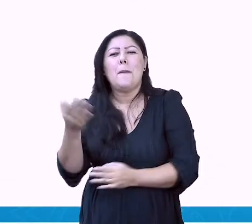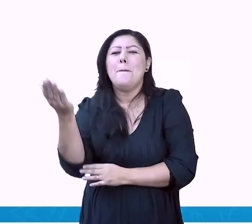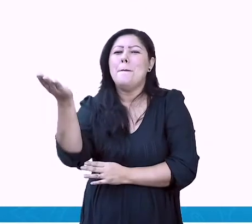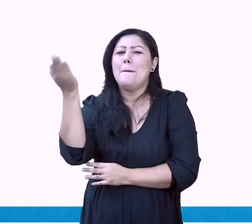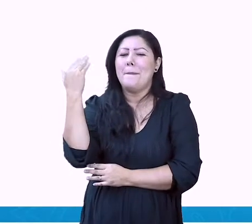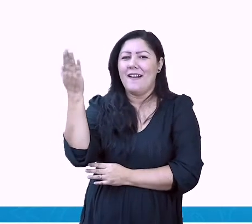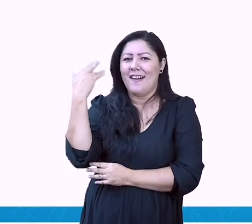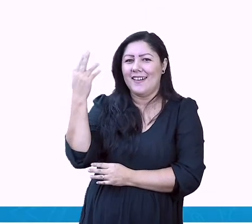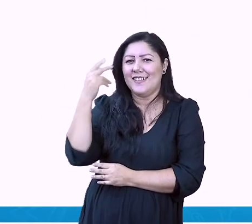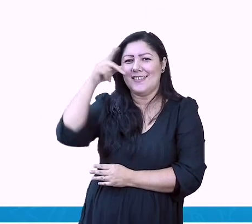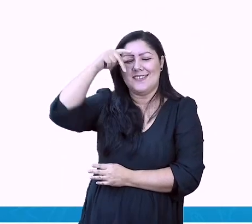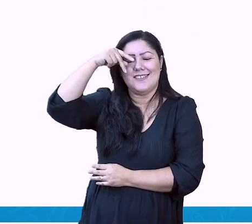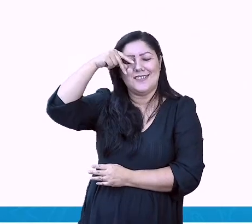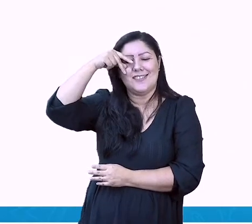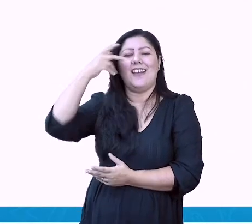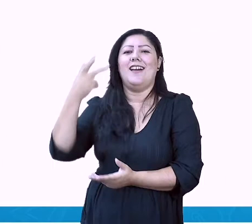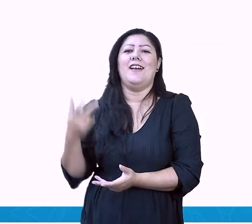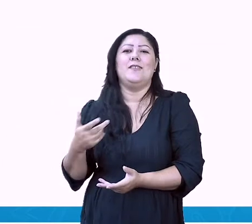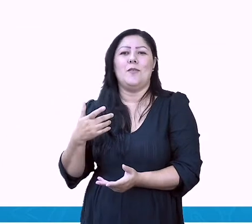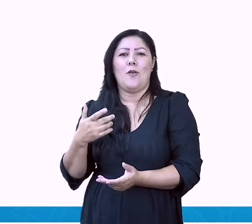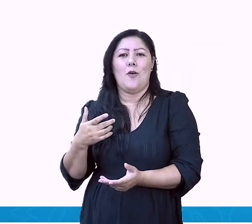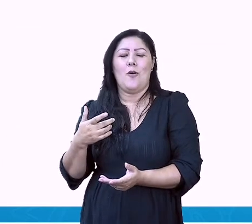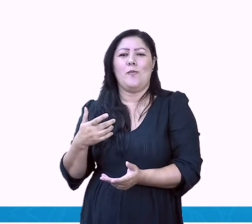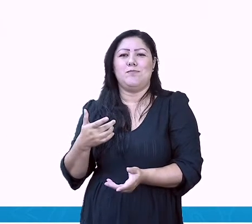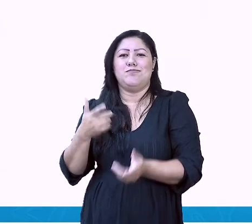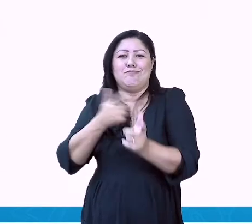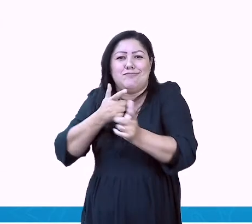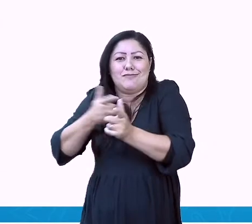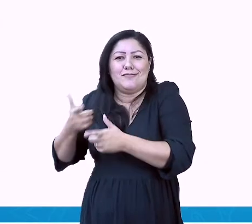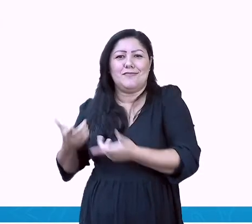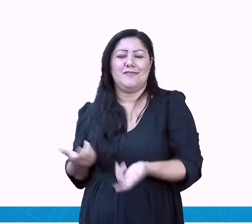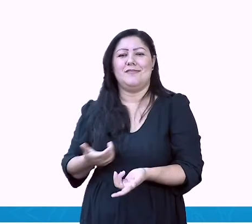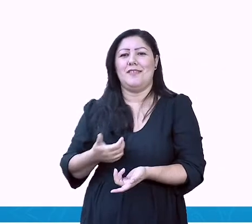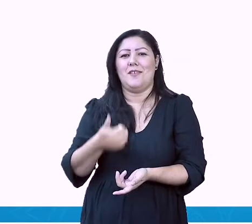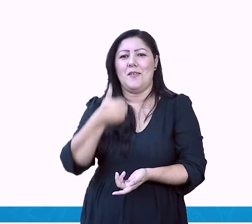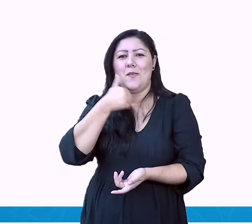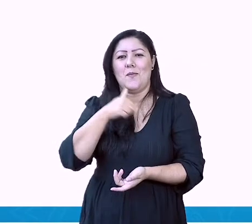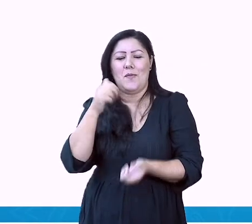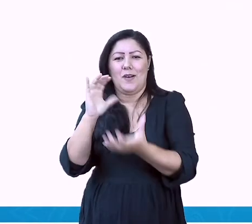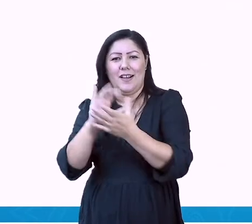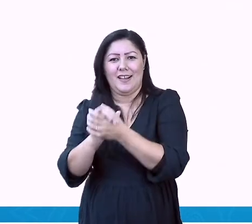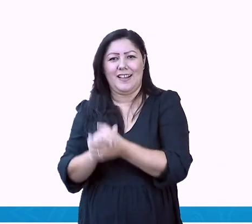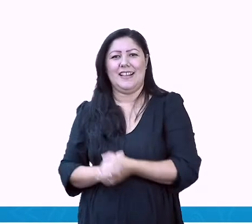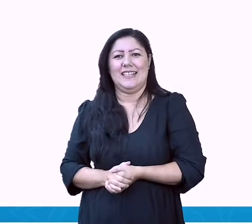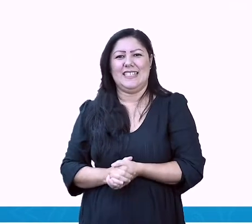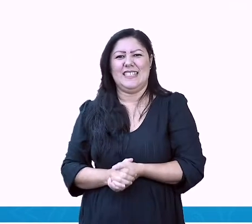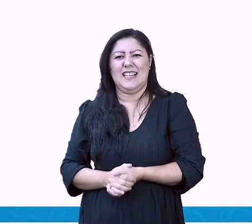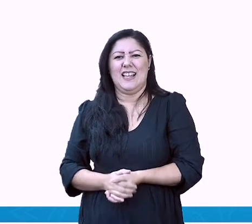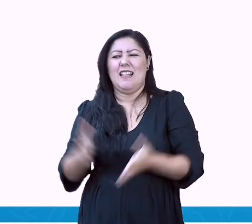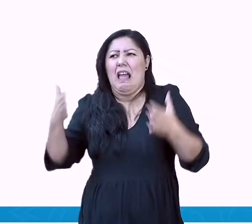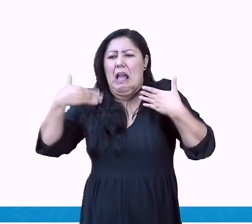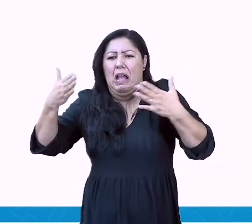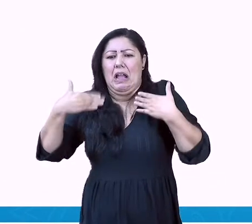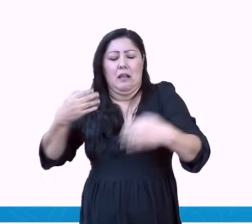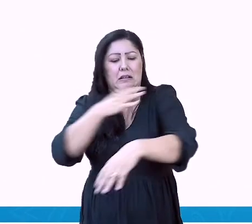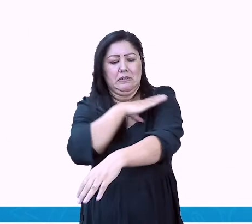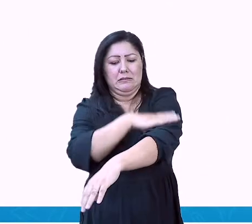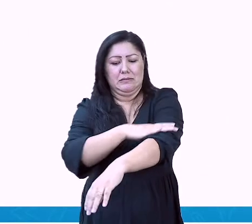Lampião, Maria Bonita, e a gente vê que apesar do calor, eles vestem sempre roupa de couro.